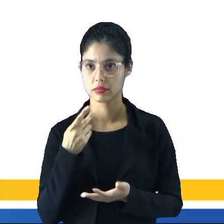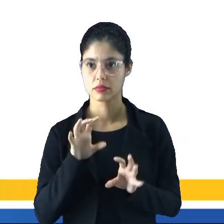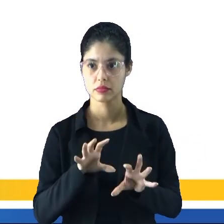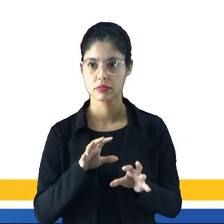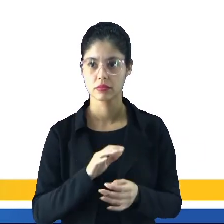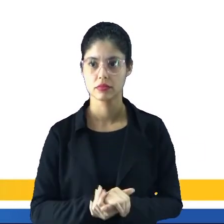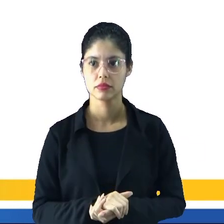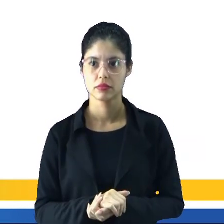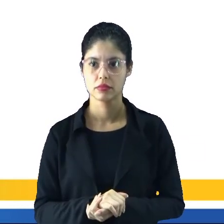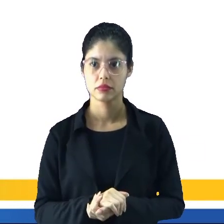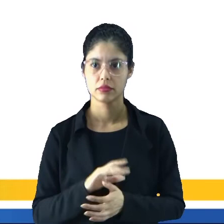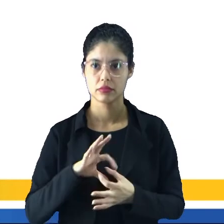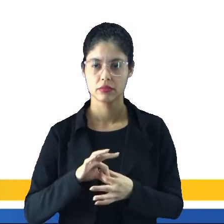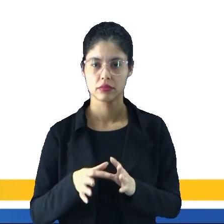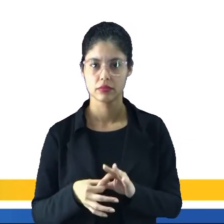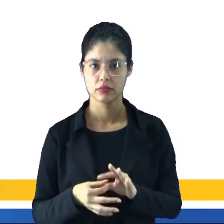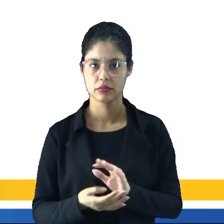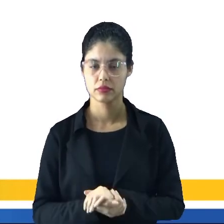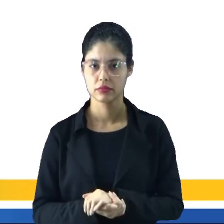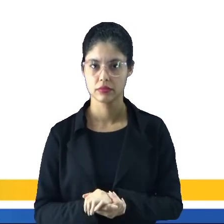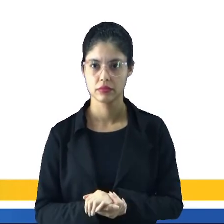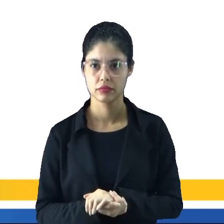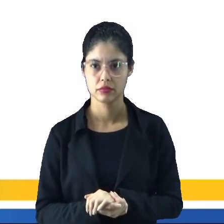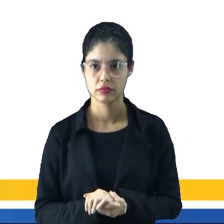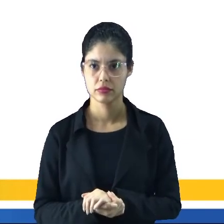analisando contexto.